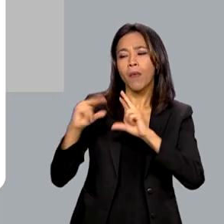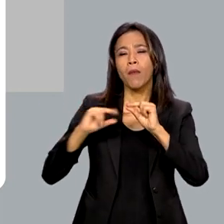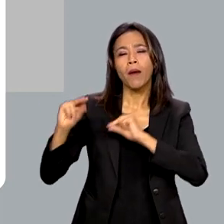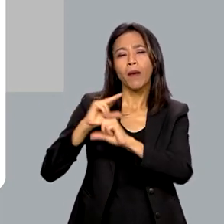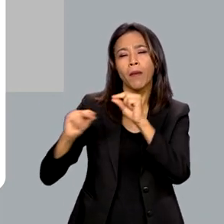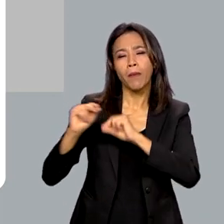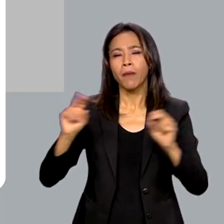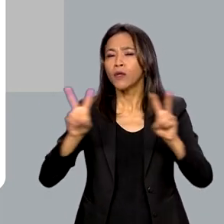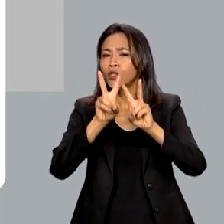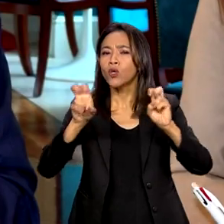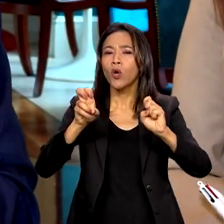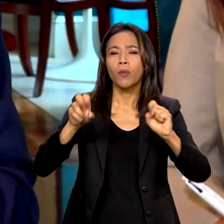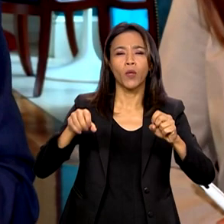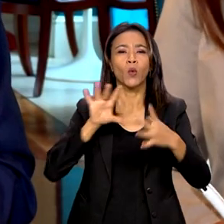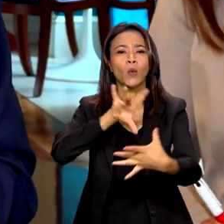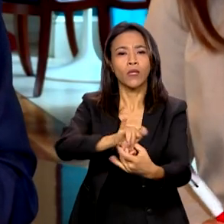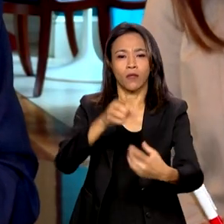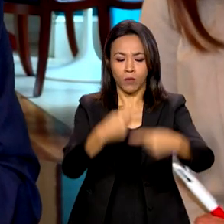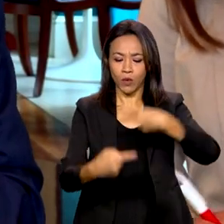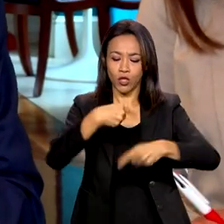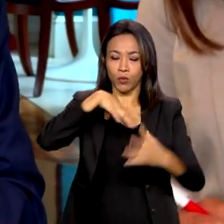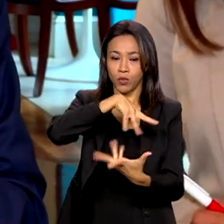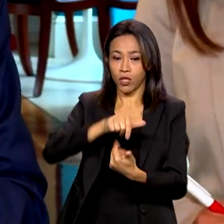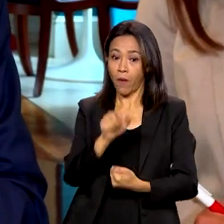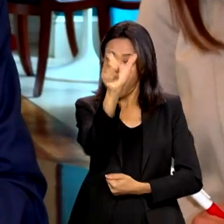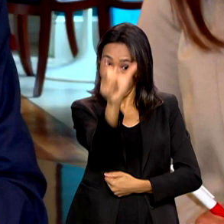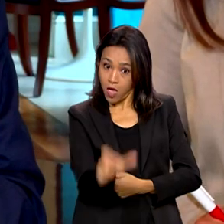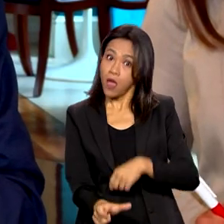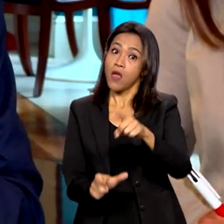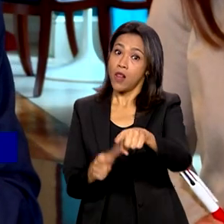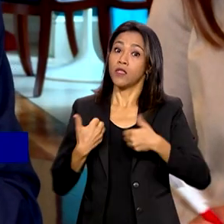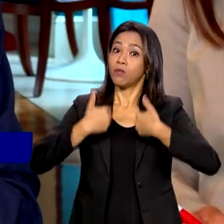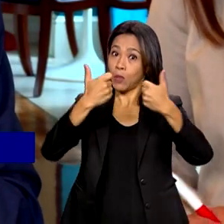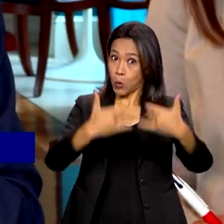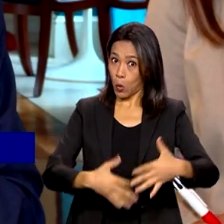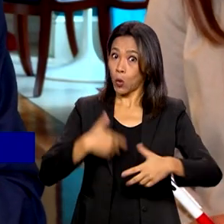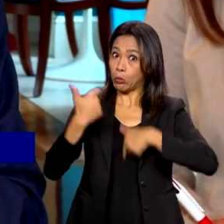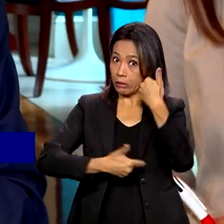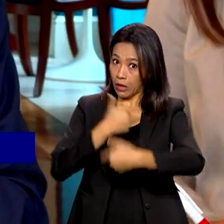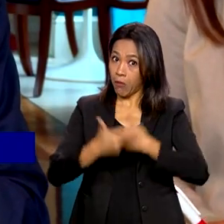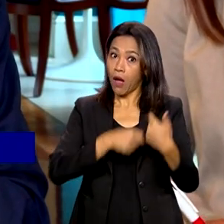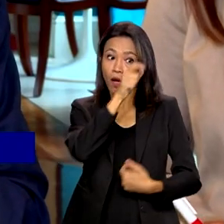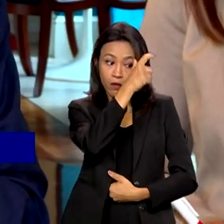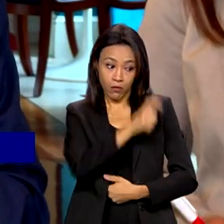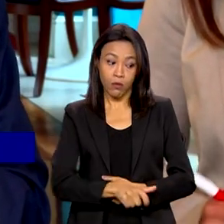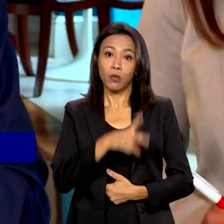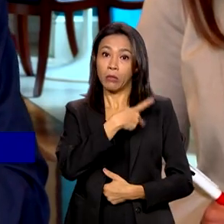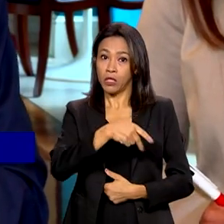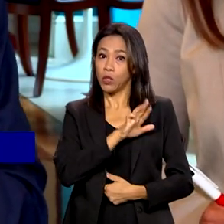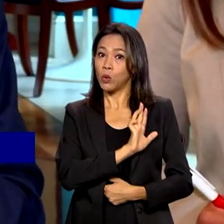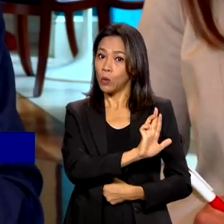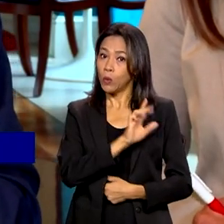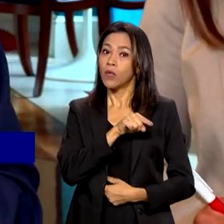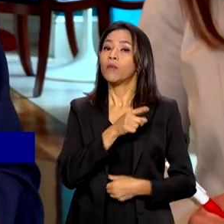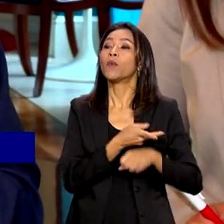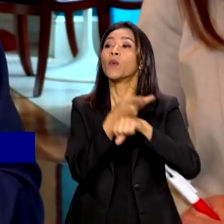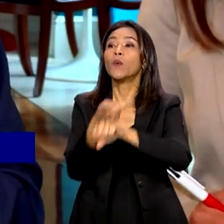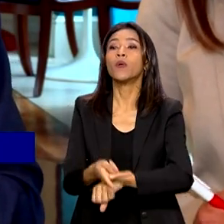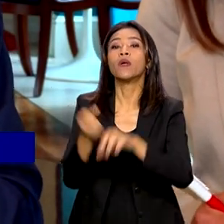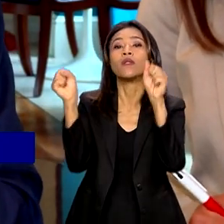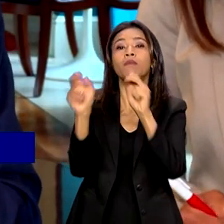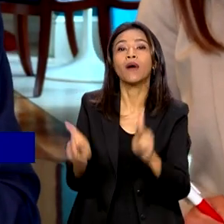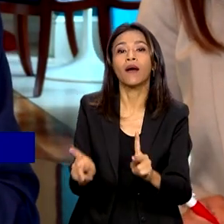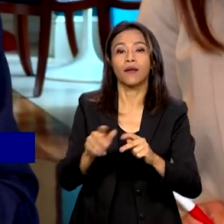situação política mundial. Já o sociólogo destacou o trabalho do presidente Lula em busca de um cenário de paz.